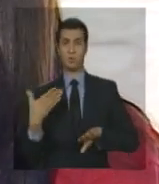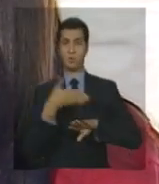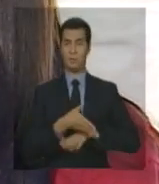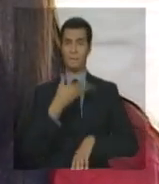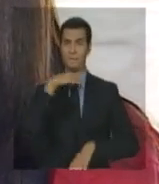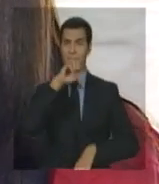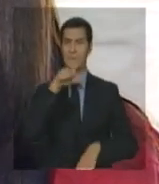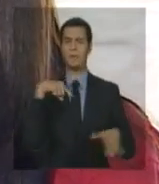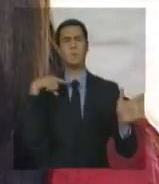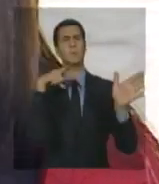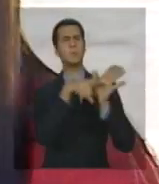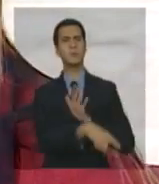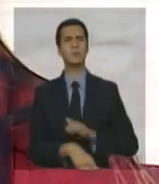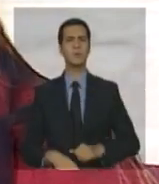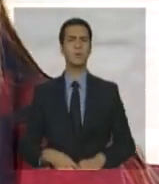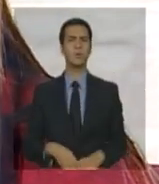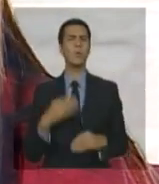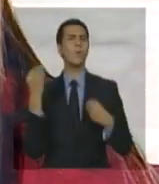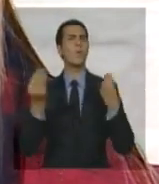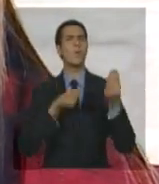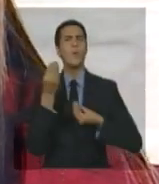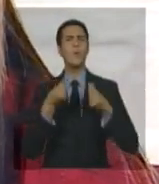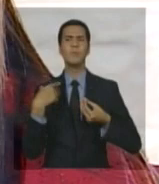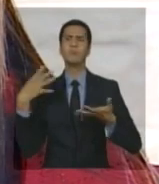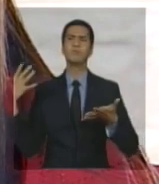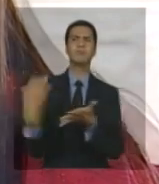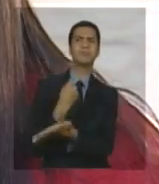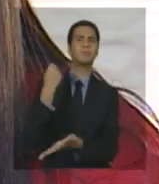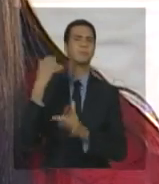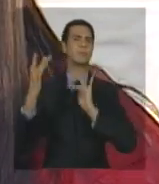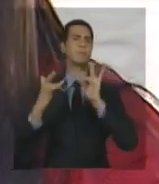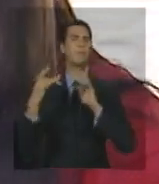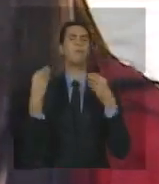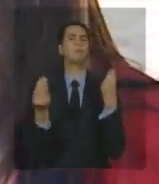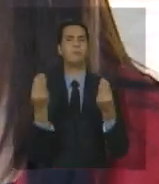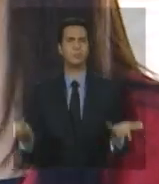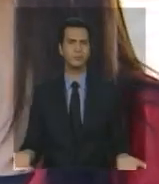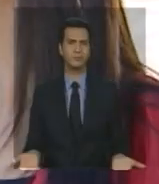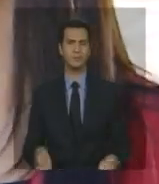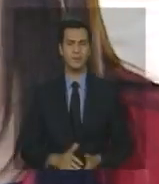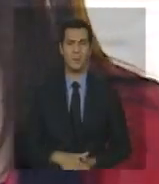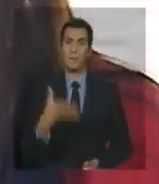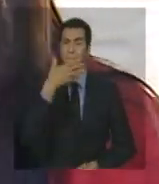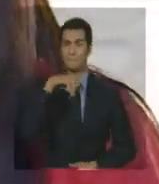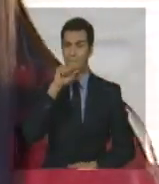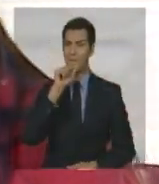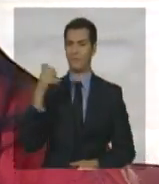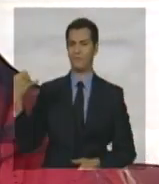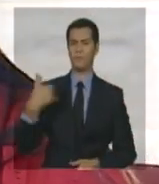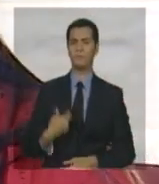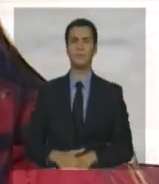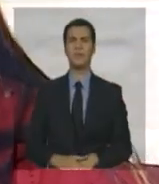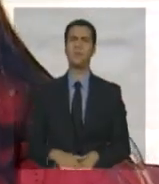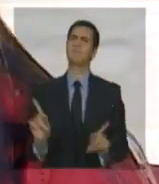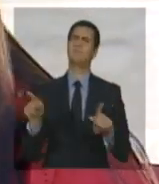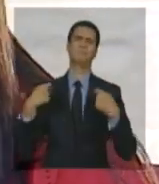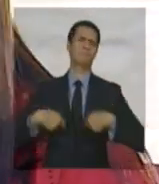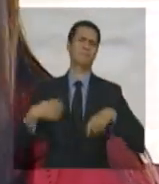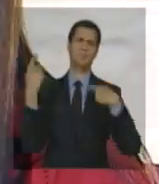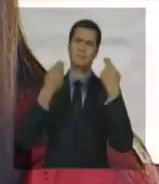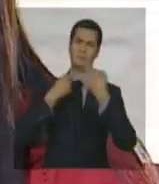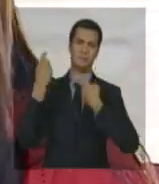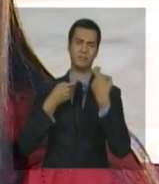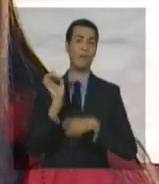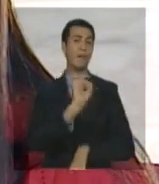solenemente: pai, como eu vou arrumar um namorado? Aí eu lembro que meu pai disse assim: não se preocupe,